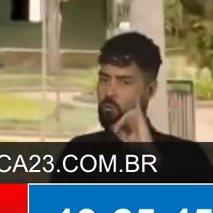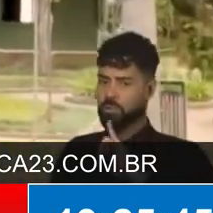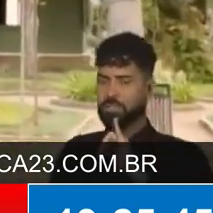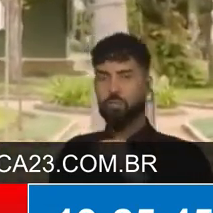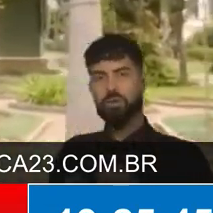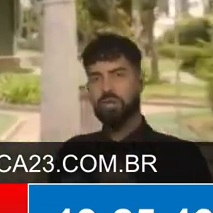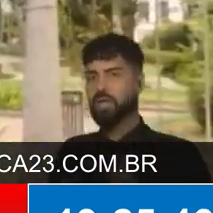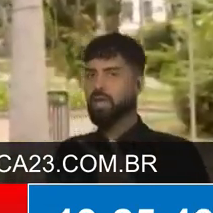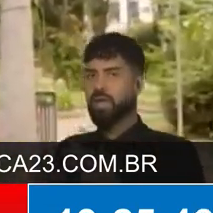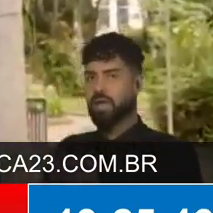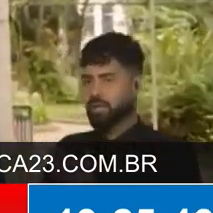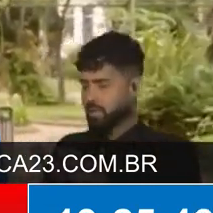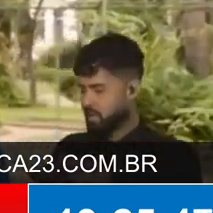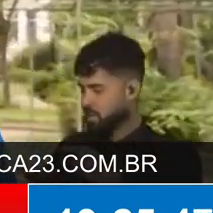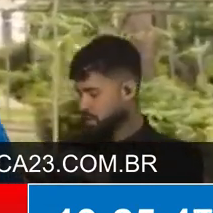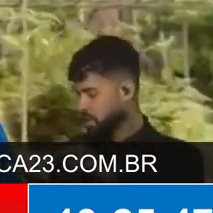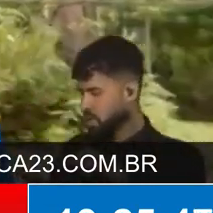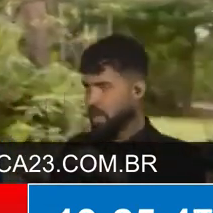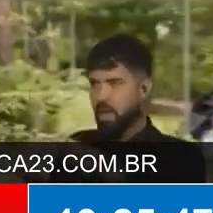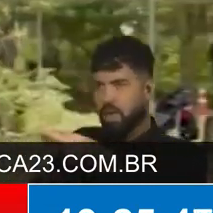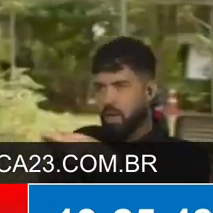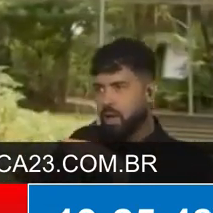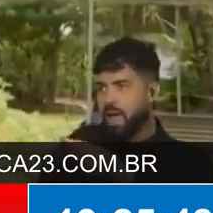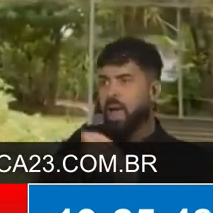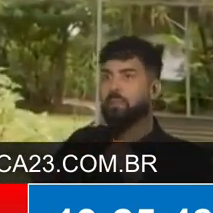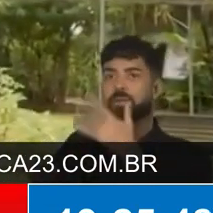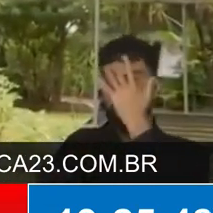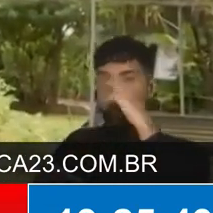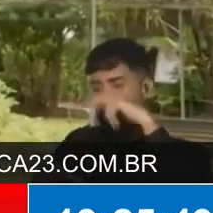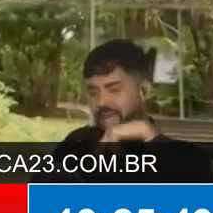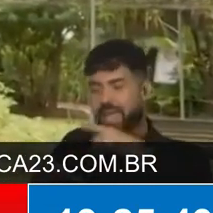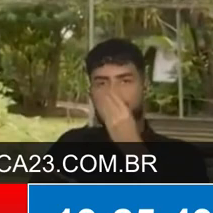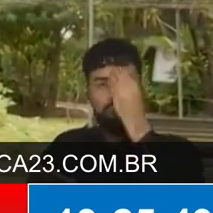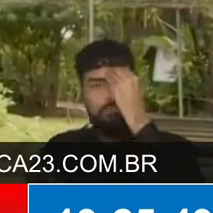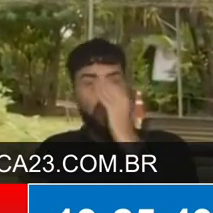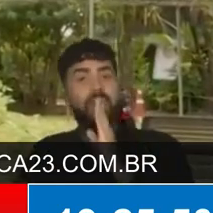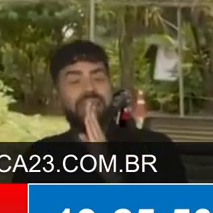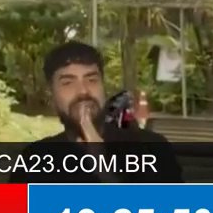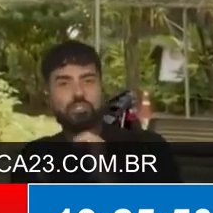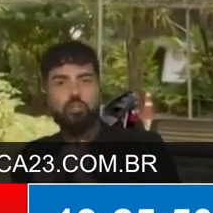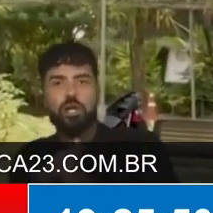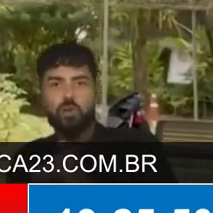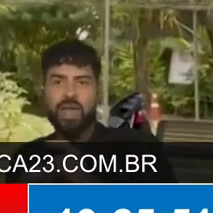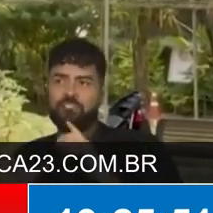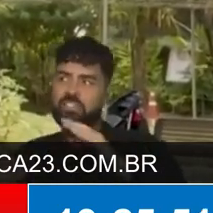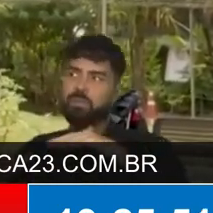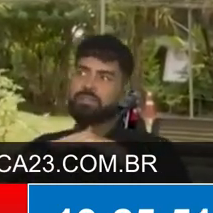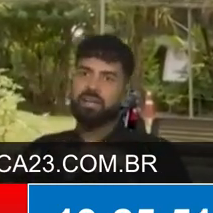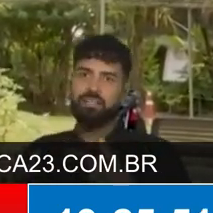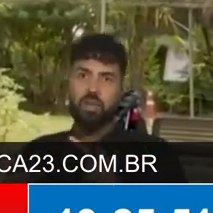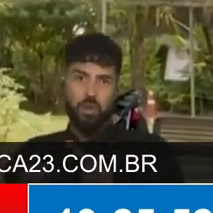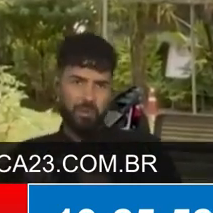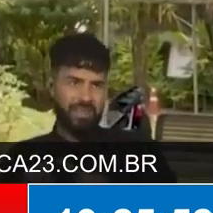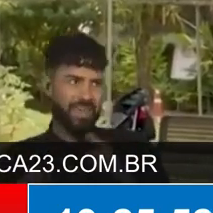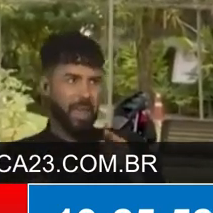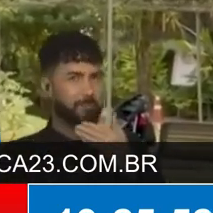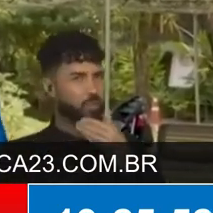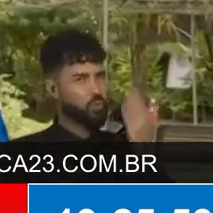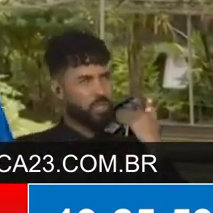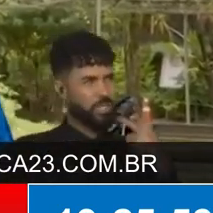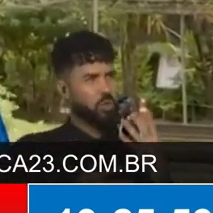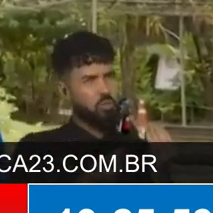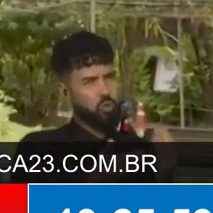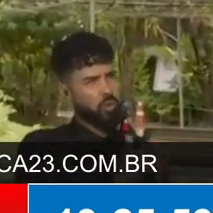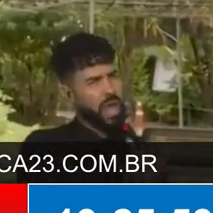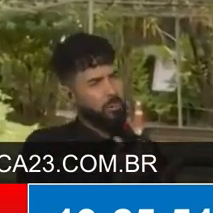pessoas conheçam as jogadoras, né? Então isso para mim é, como você trouxe, traz uma visibilidade. Diferente do masculino, a feminina a gente não teve tantas